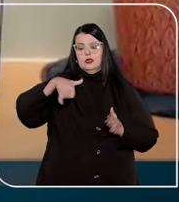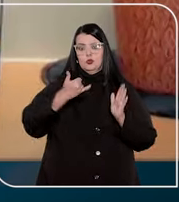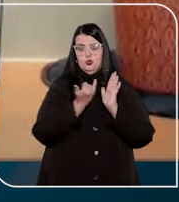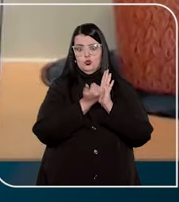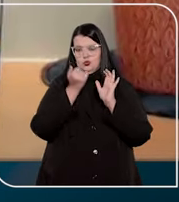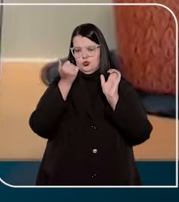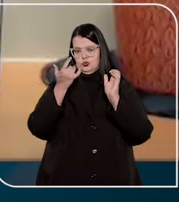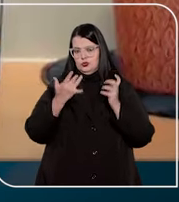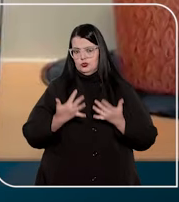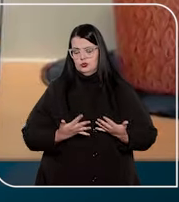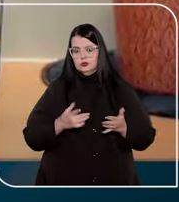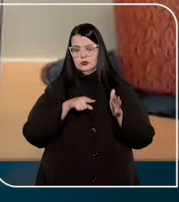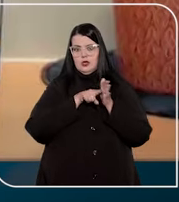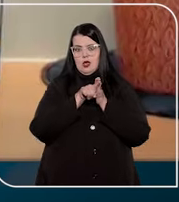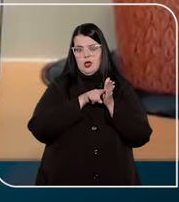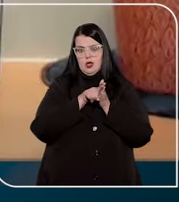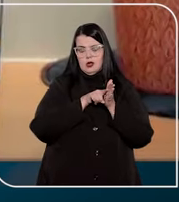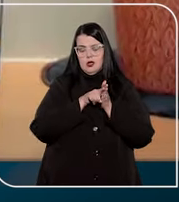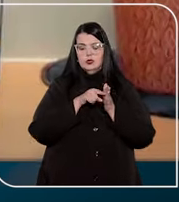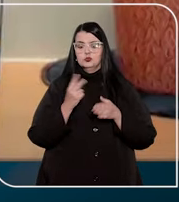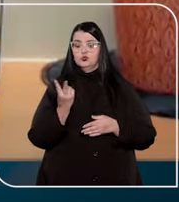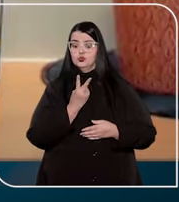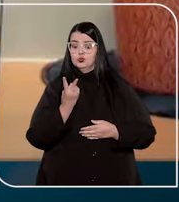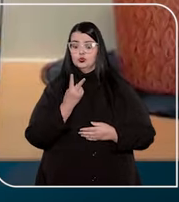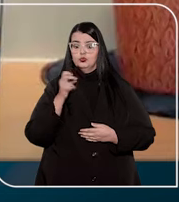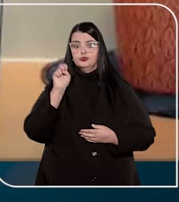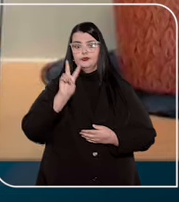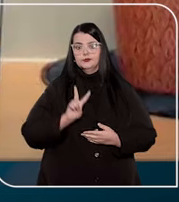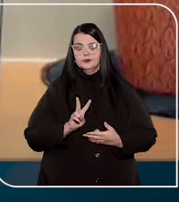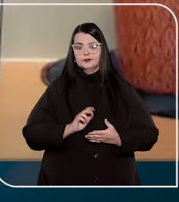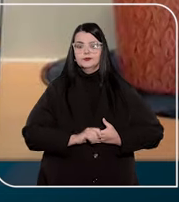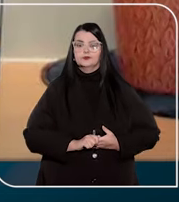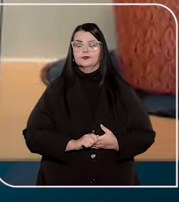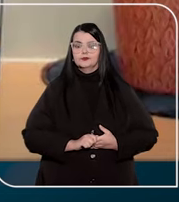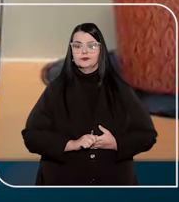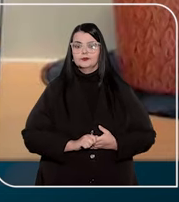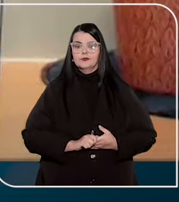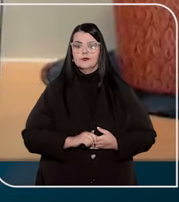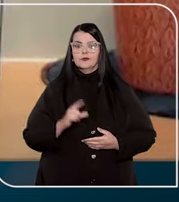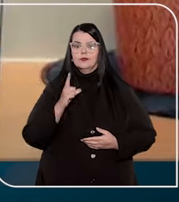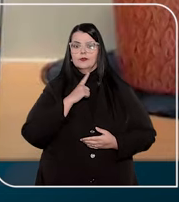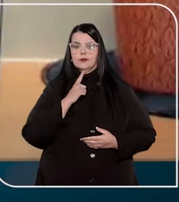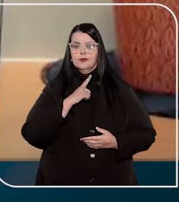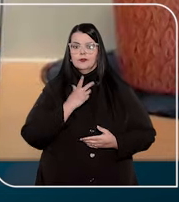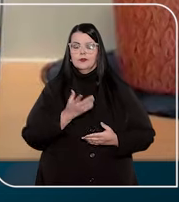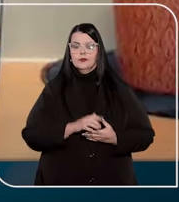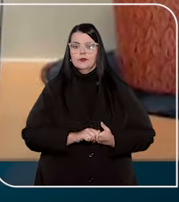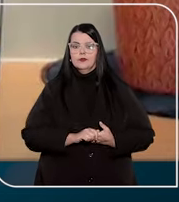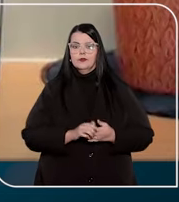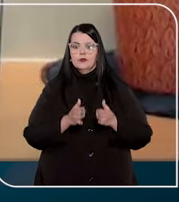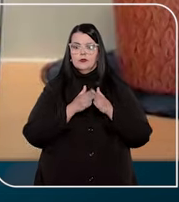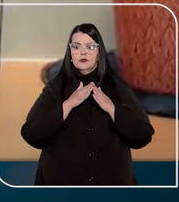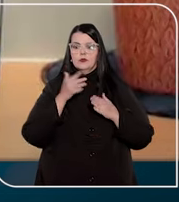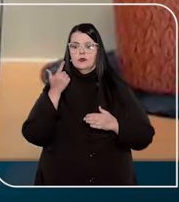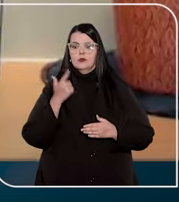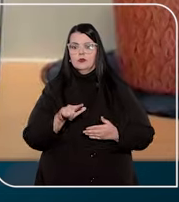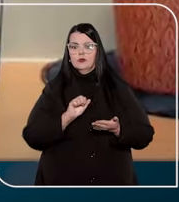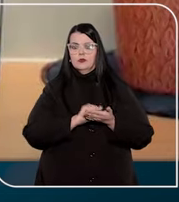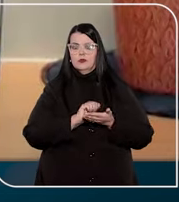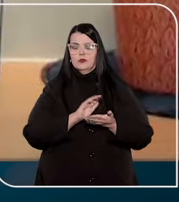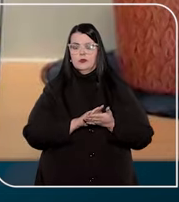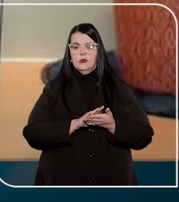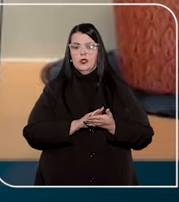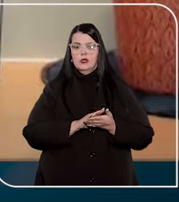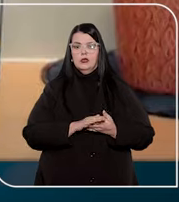onde é feita essa análise por duas vezes, em razão de eventual equívoco por porventura cometido pelo juiz de